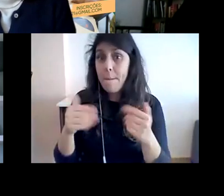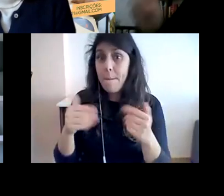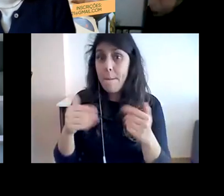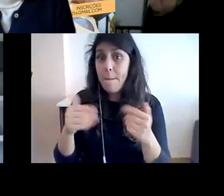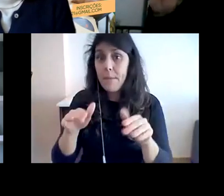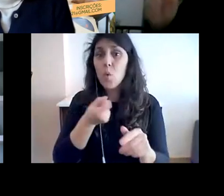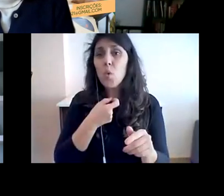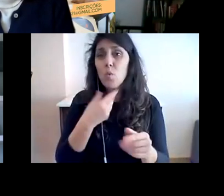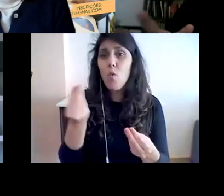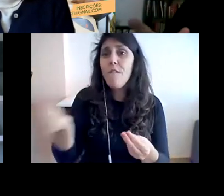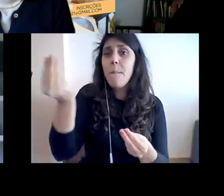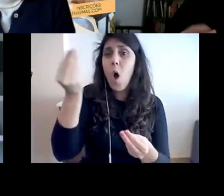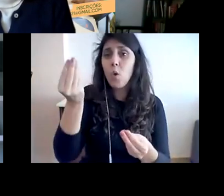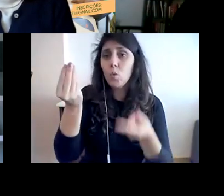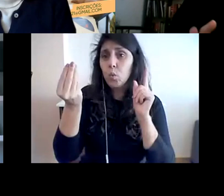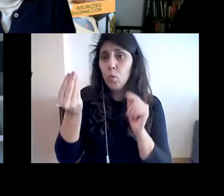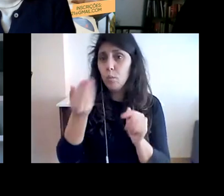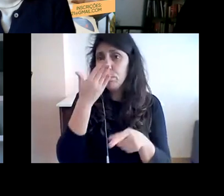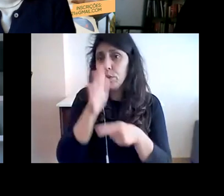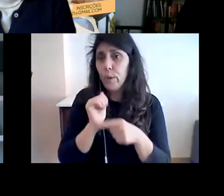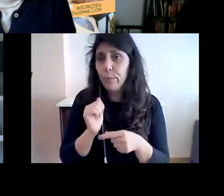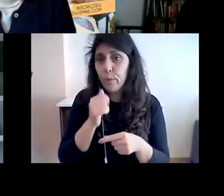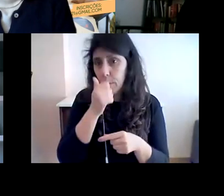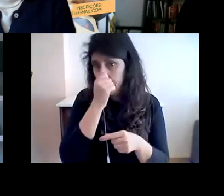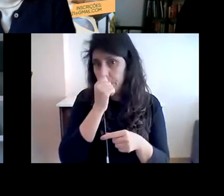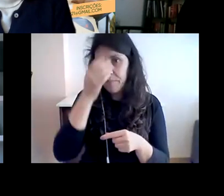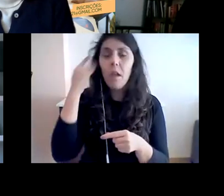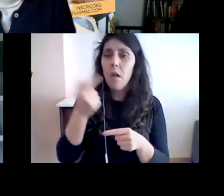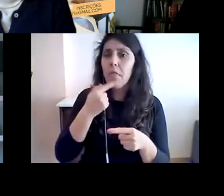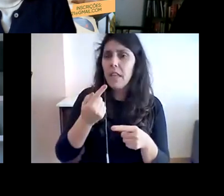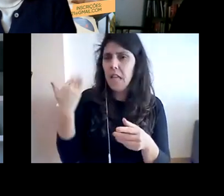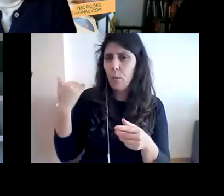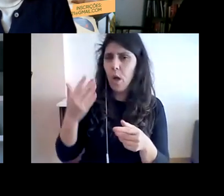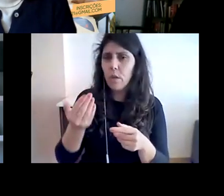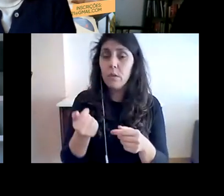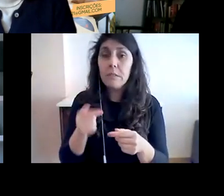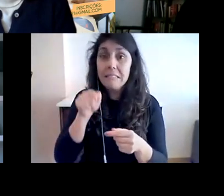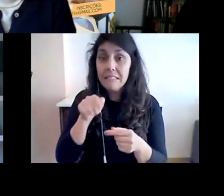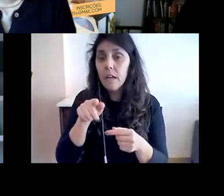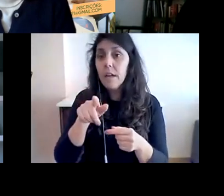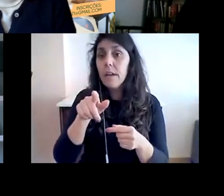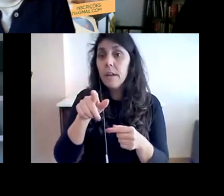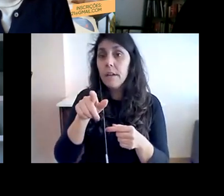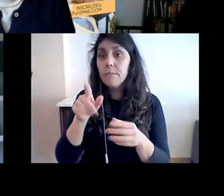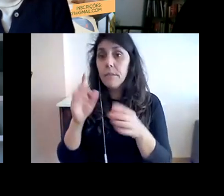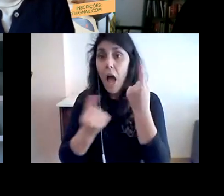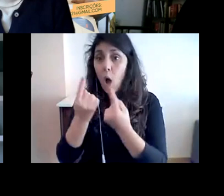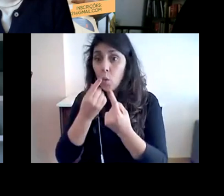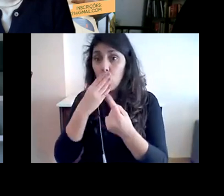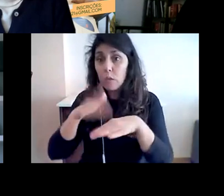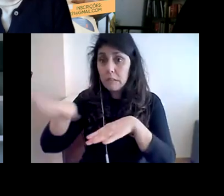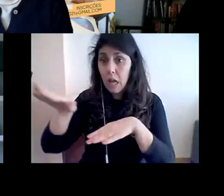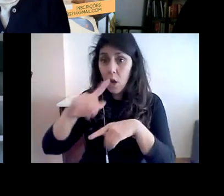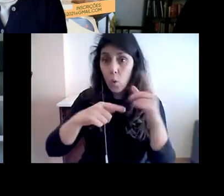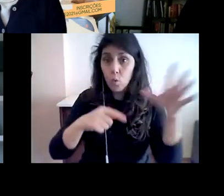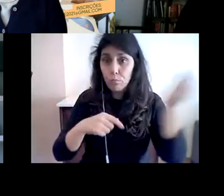populares, entre aspas, como os cursos que eu citei há bocado, convencer alunos e buscar alunos não é fácil. Mesmo